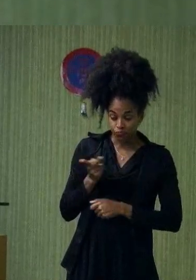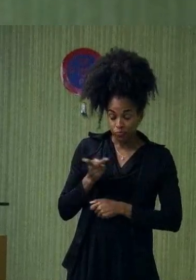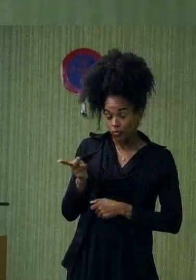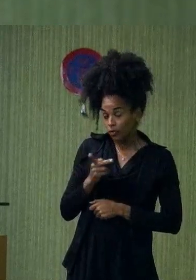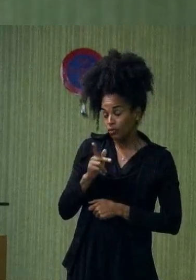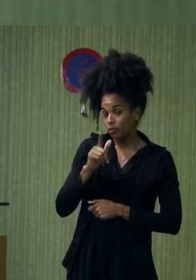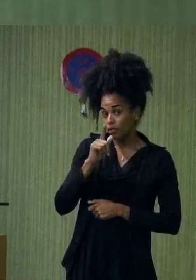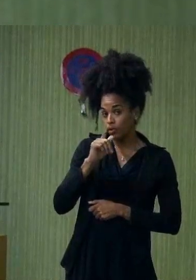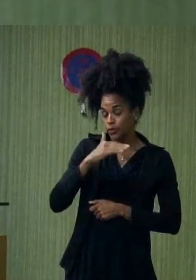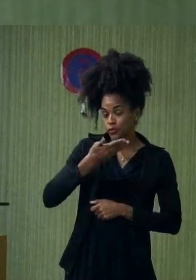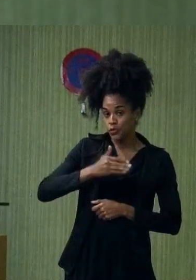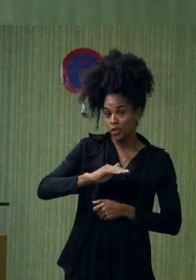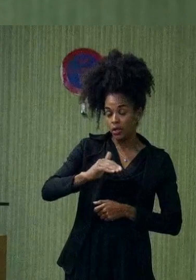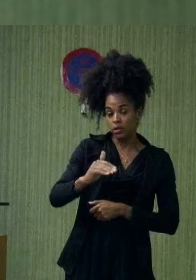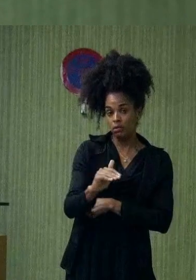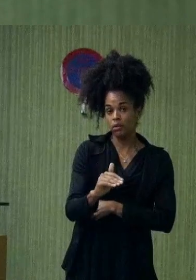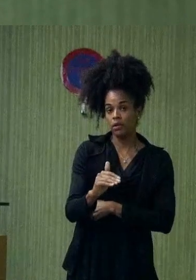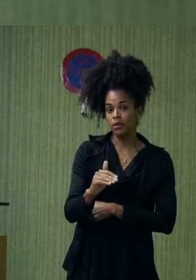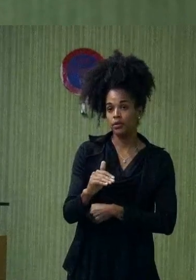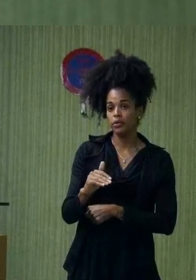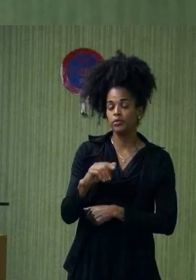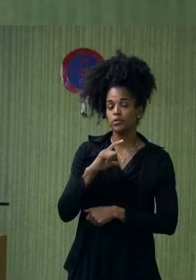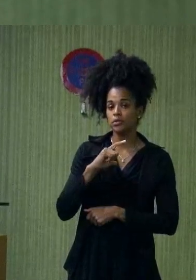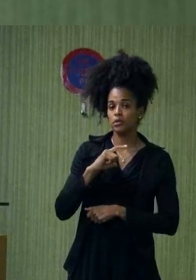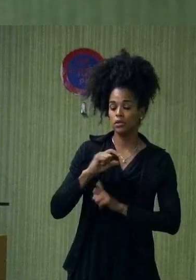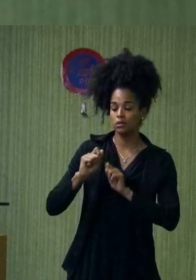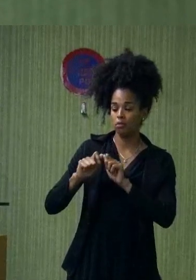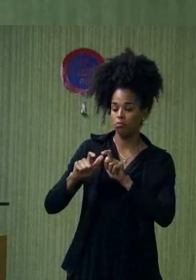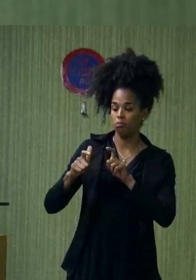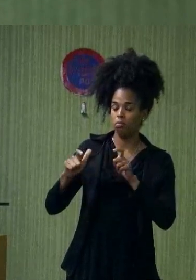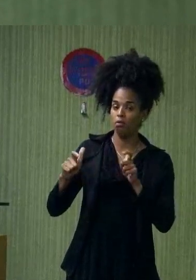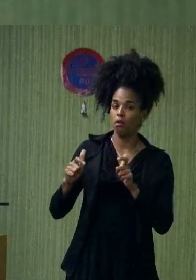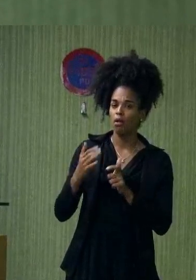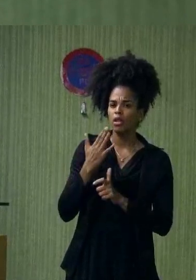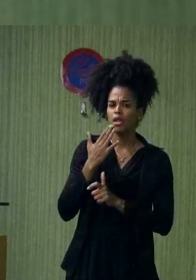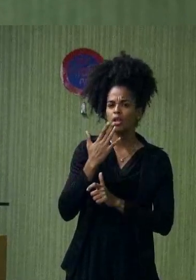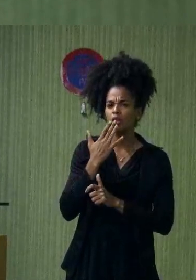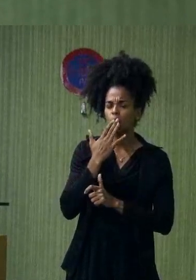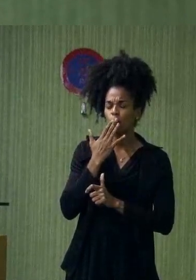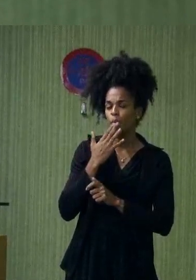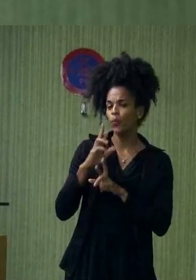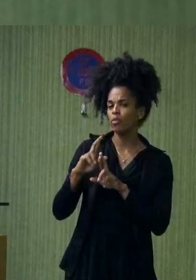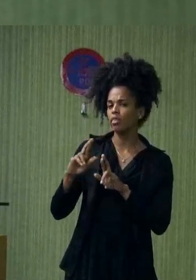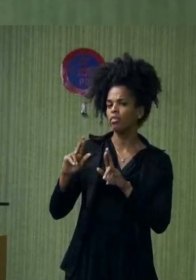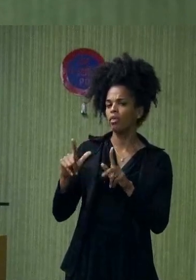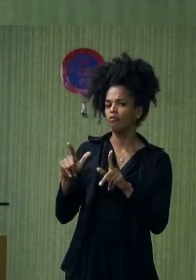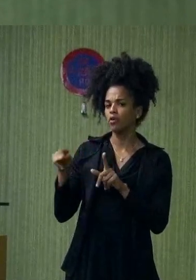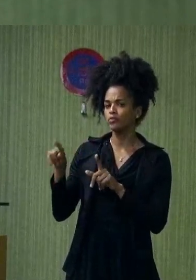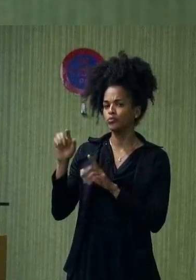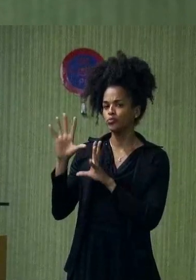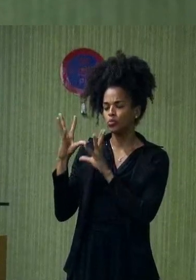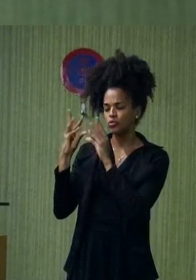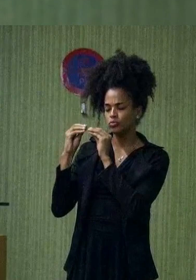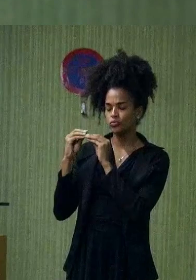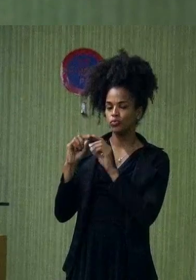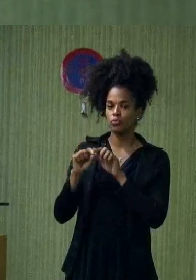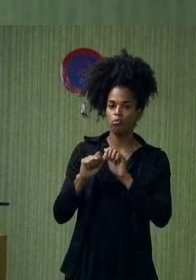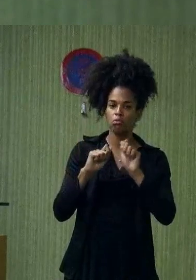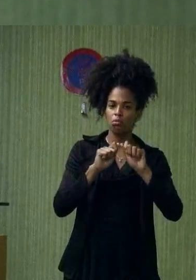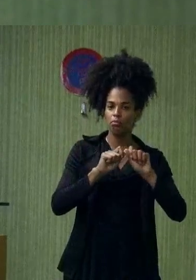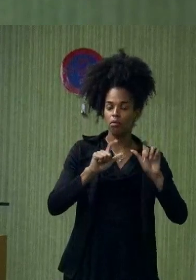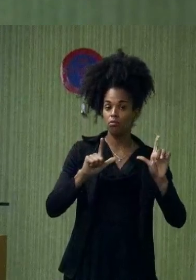a cor de guaraná e Rio Amazonas é o que tem a cor barrenta é um pouco diferente eh avaliações